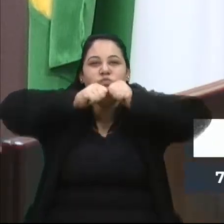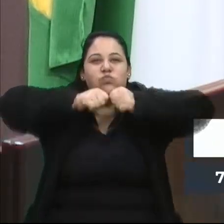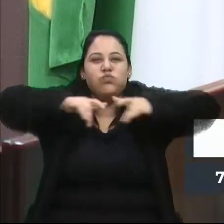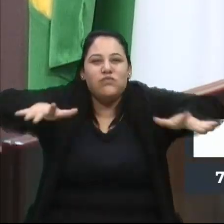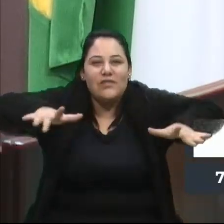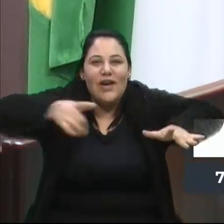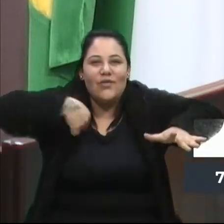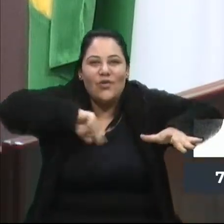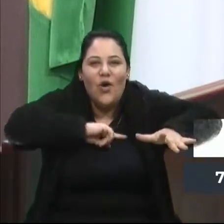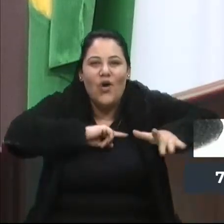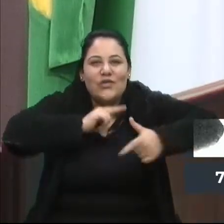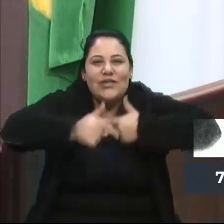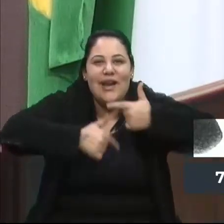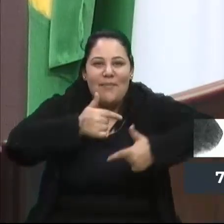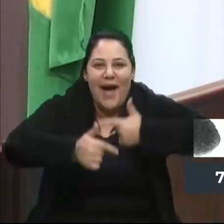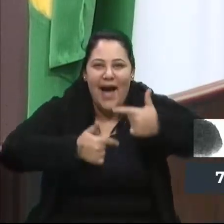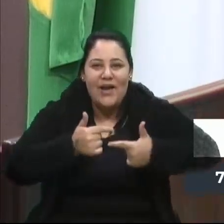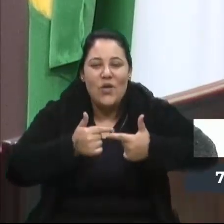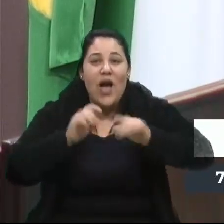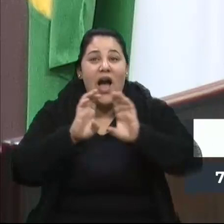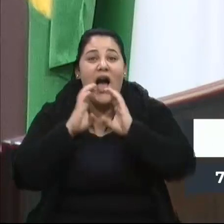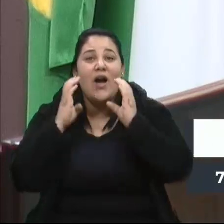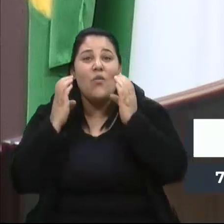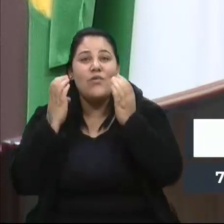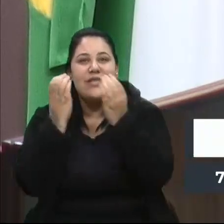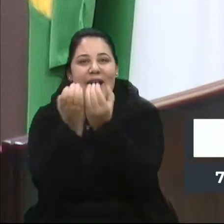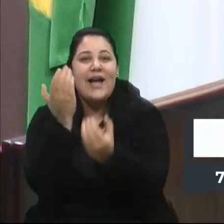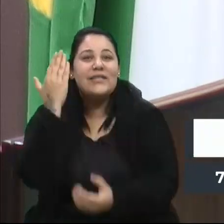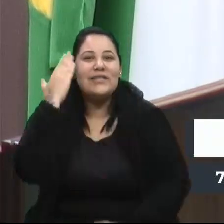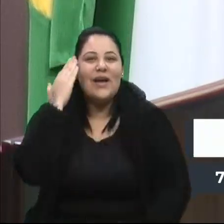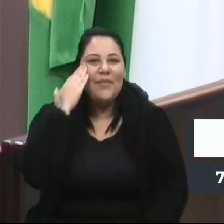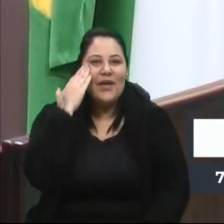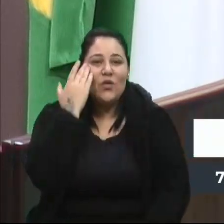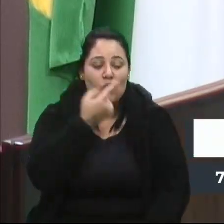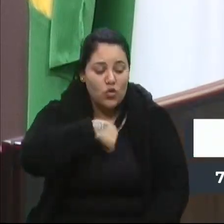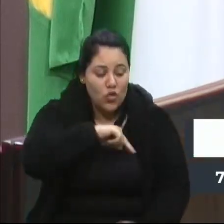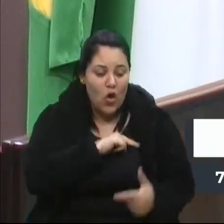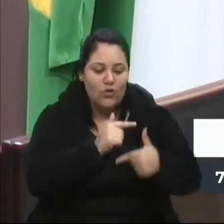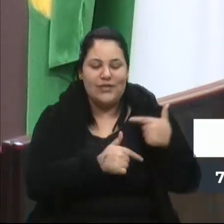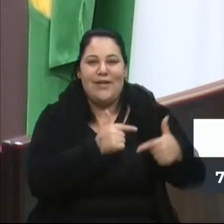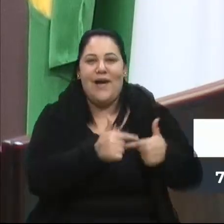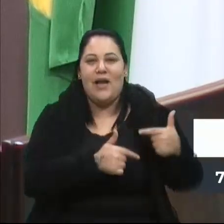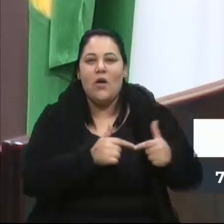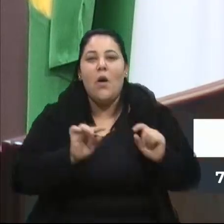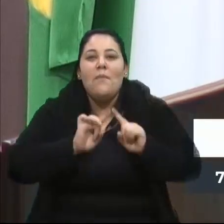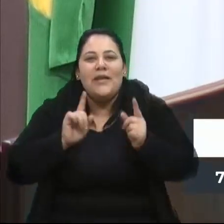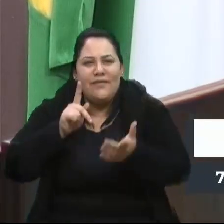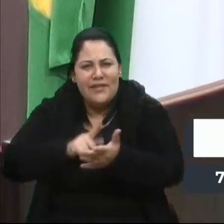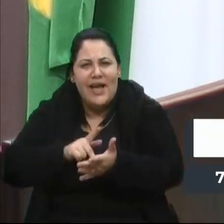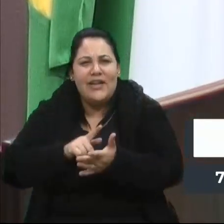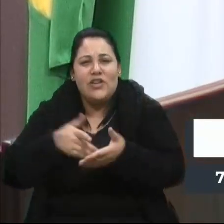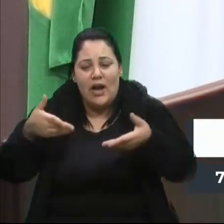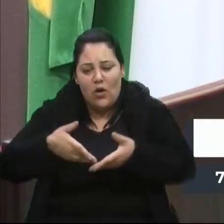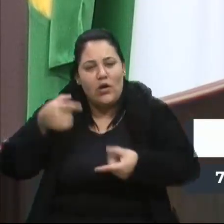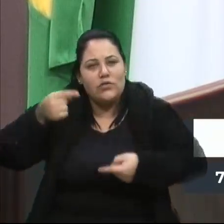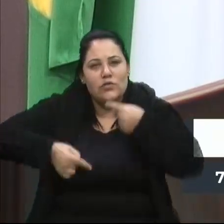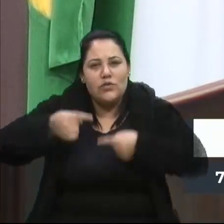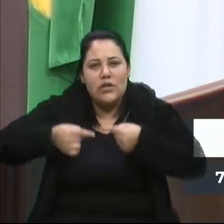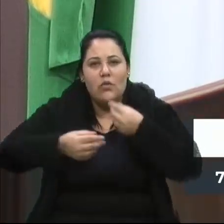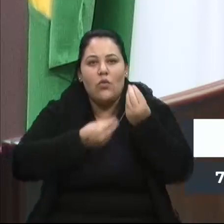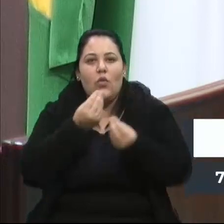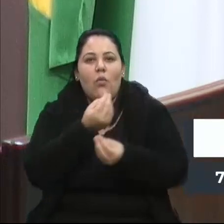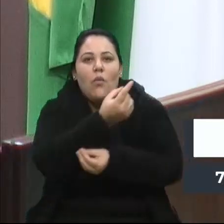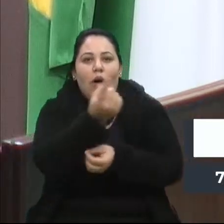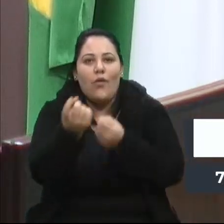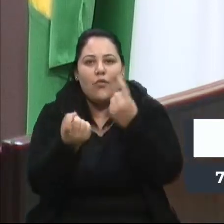nosso trabalho, da necessidade da comunidade saber o que nós fazemos aqui. Mas o que está em discussão nesse momento, como alguns vereadores